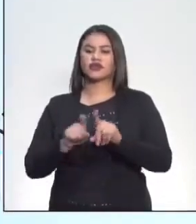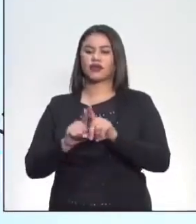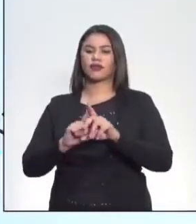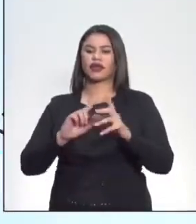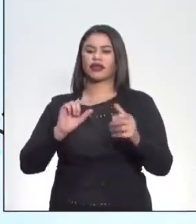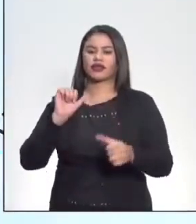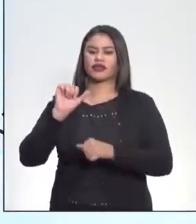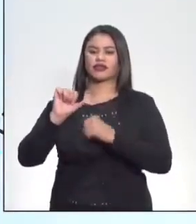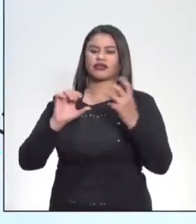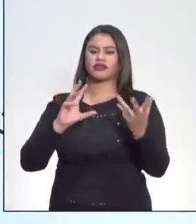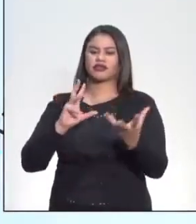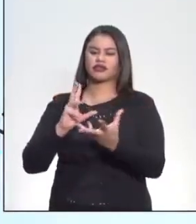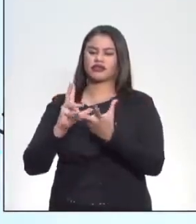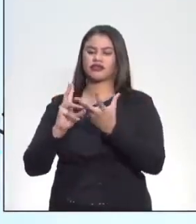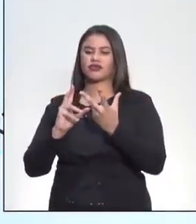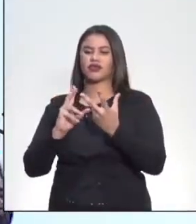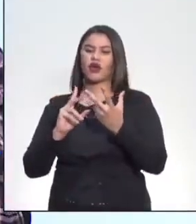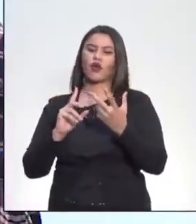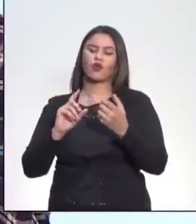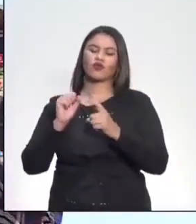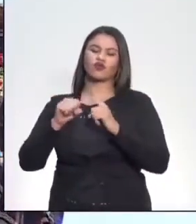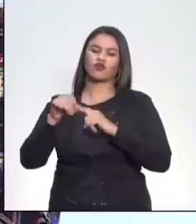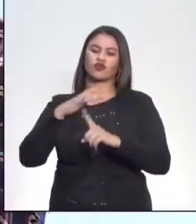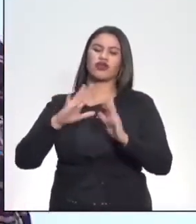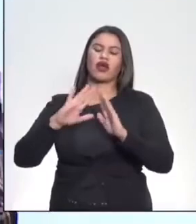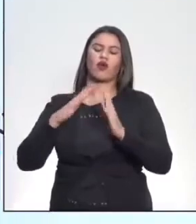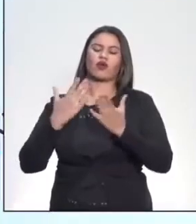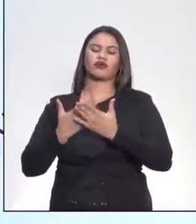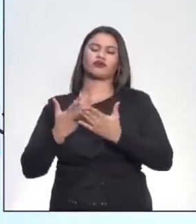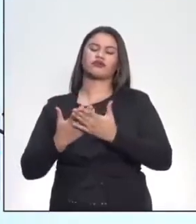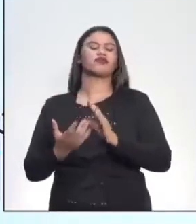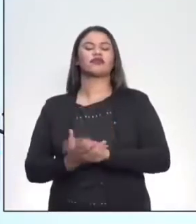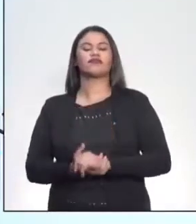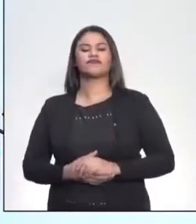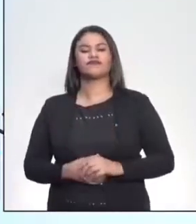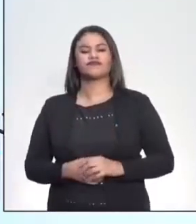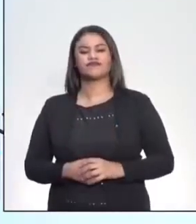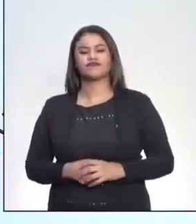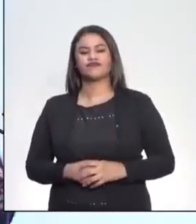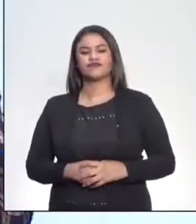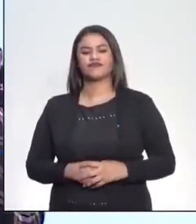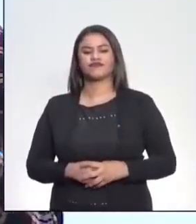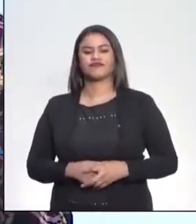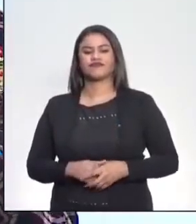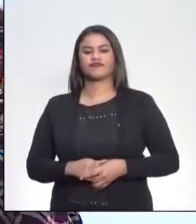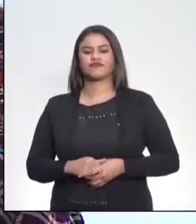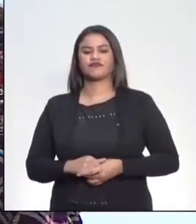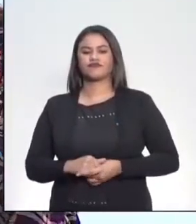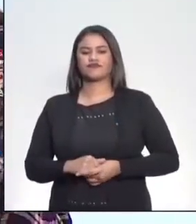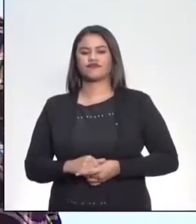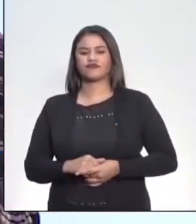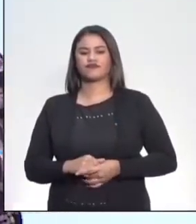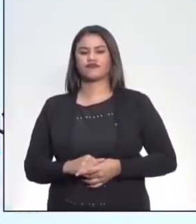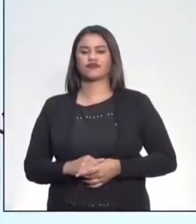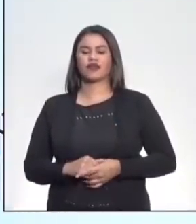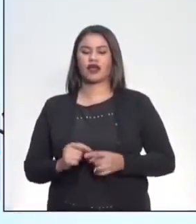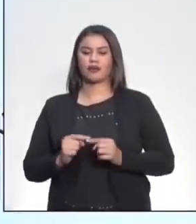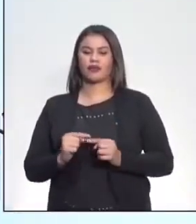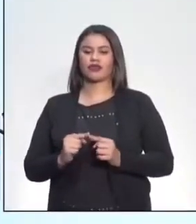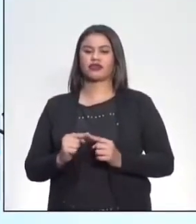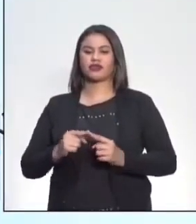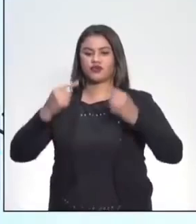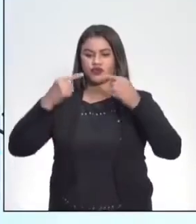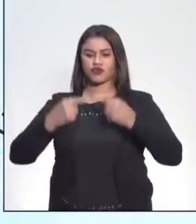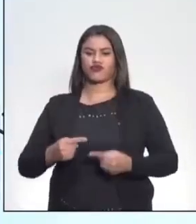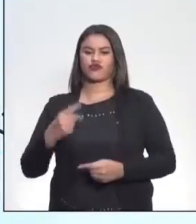nosso ambiente escolar, a nossa sociedade, enfim. Tá? Ok? Então, esse é o desafio 2. Tá? Agora